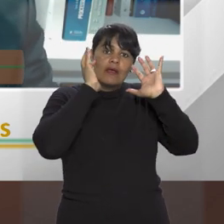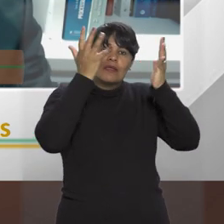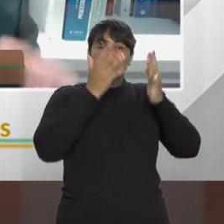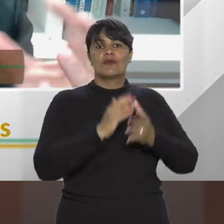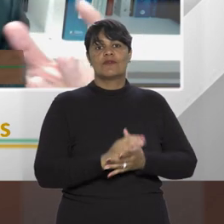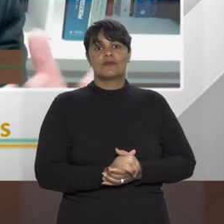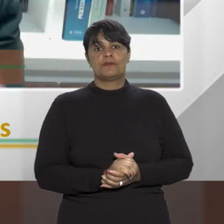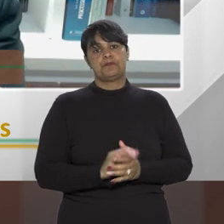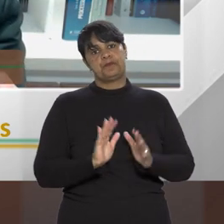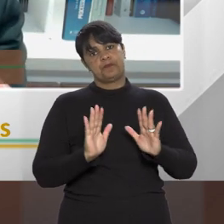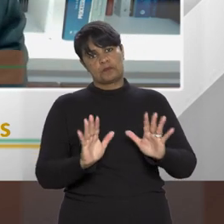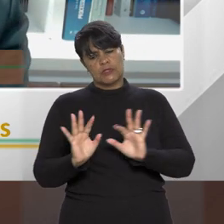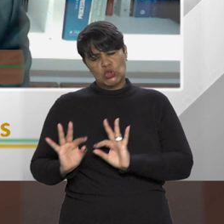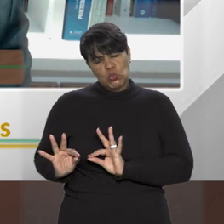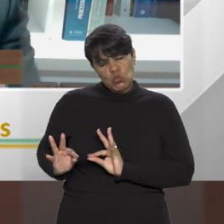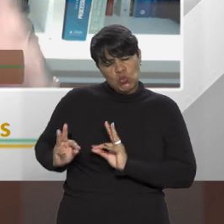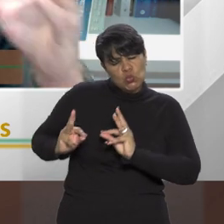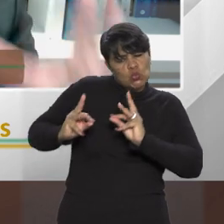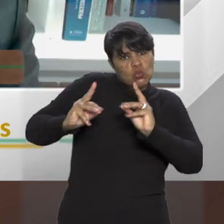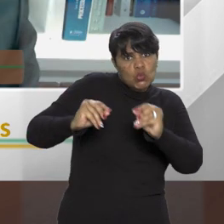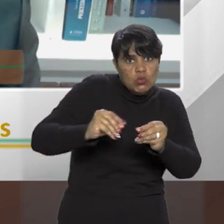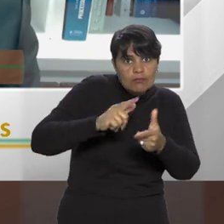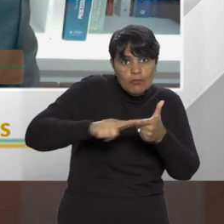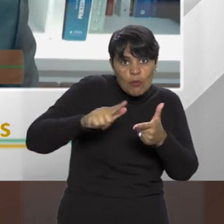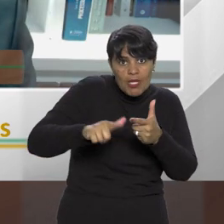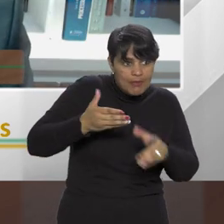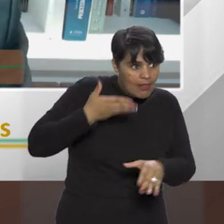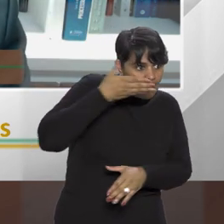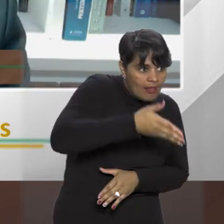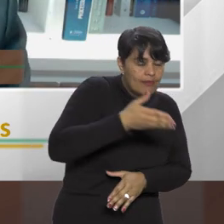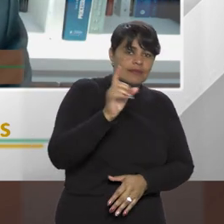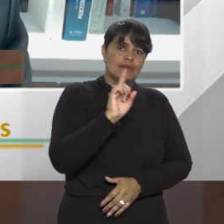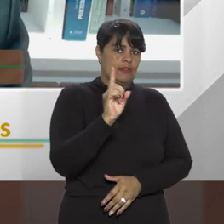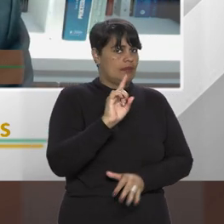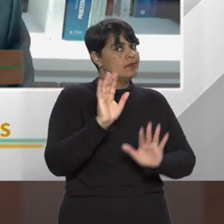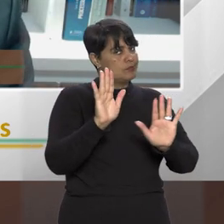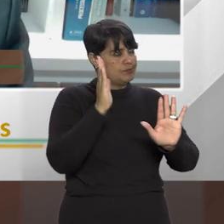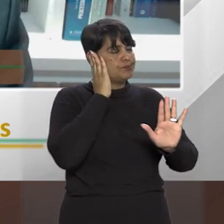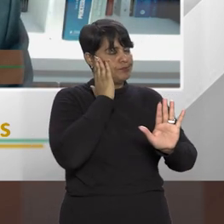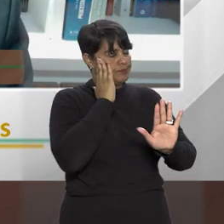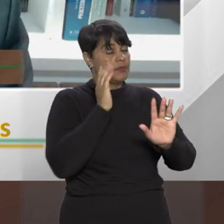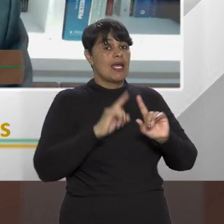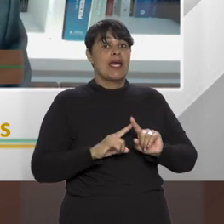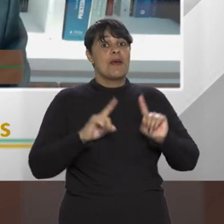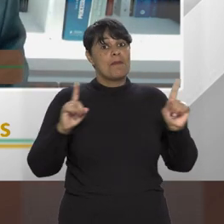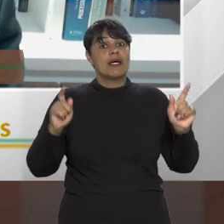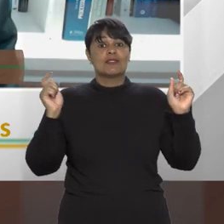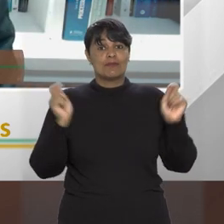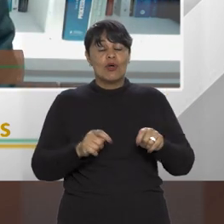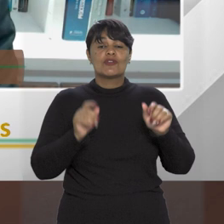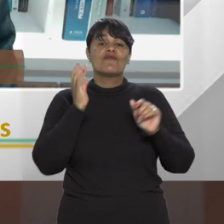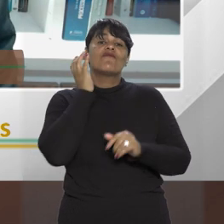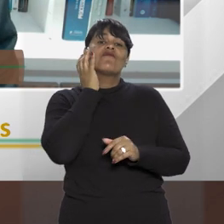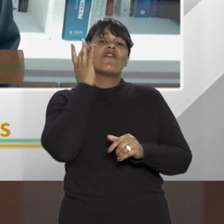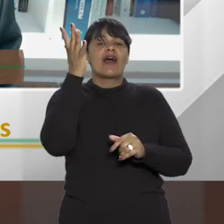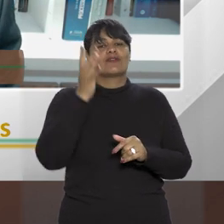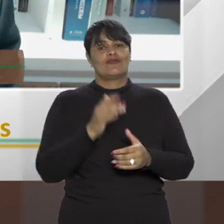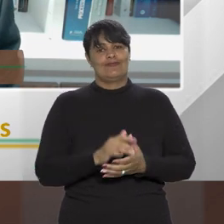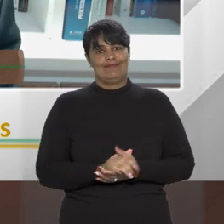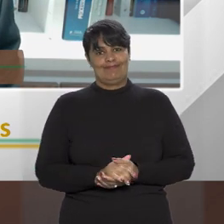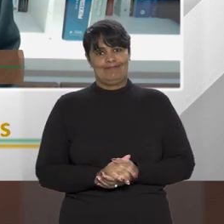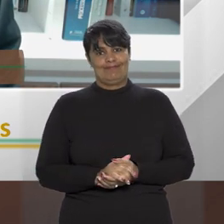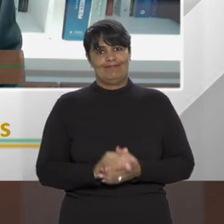braço desse sistema multiportas, né? Uma janelinha que seja desse sistema multiportas para resolver esse problema. E aí, para